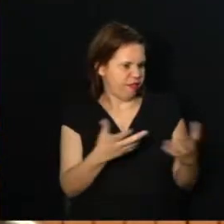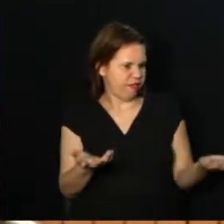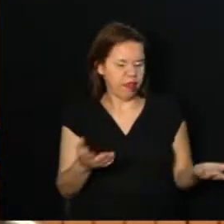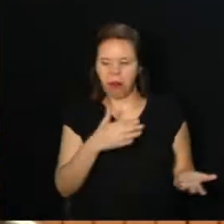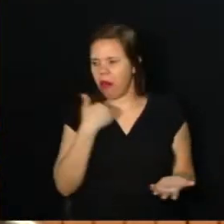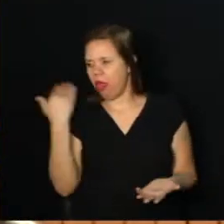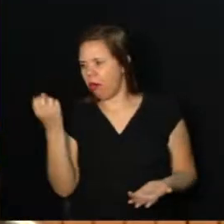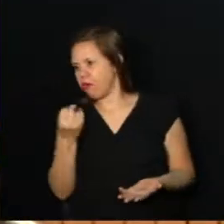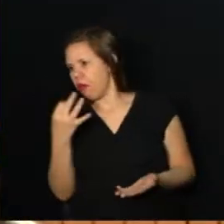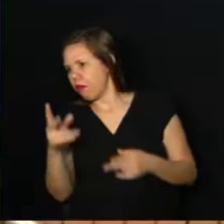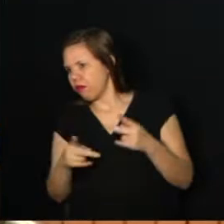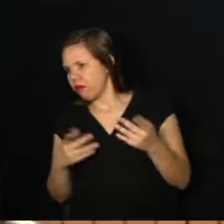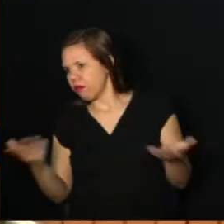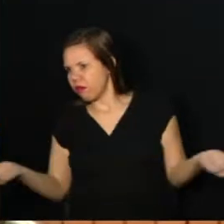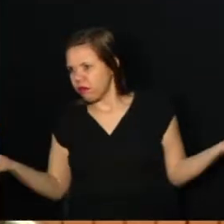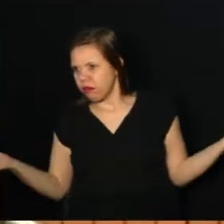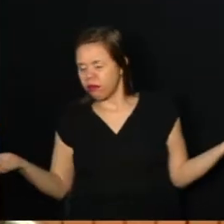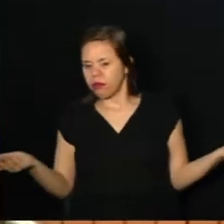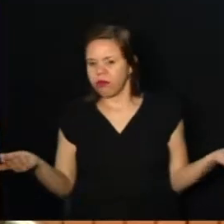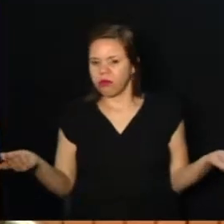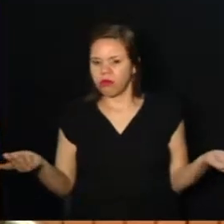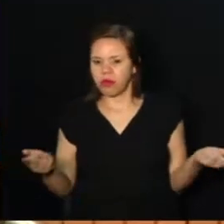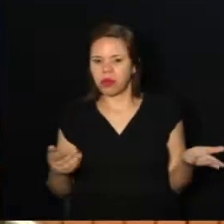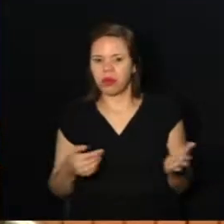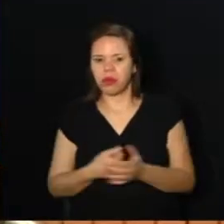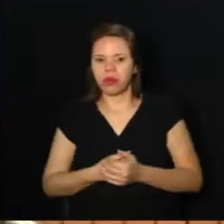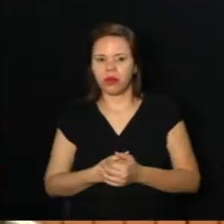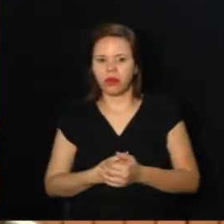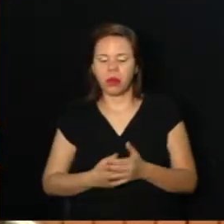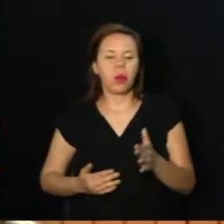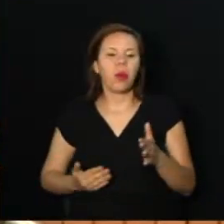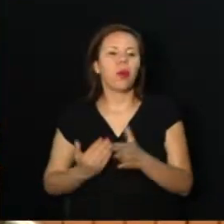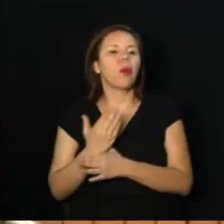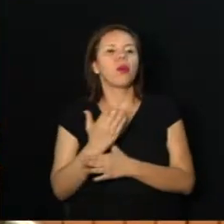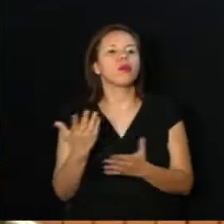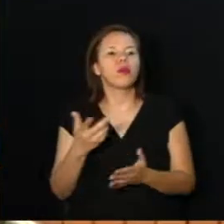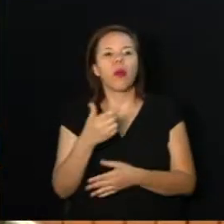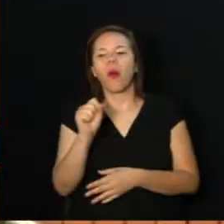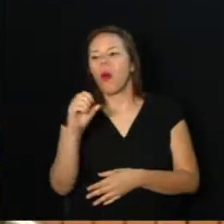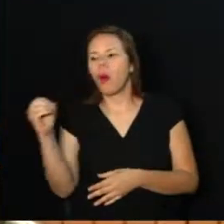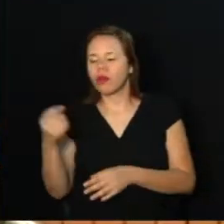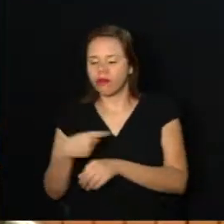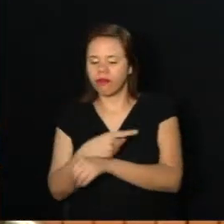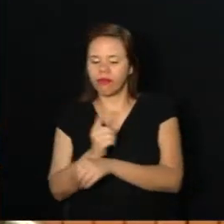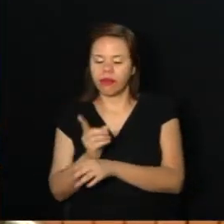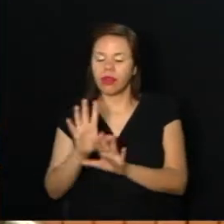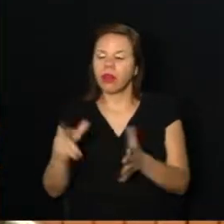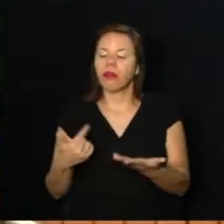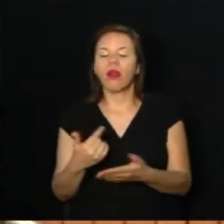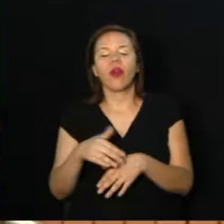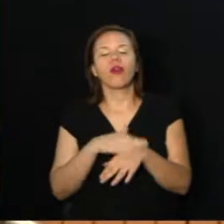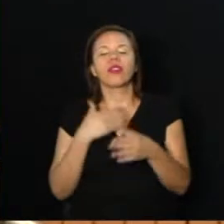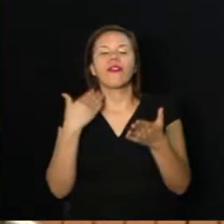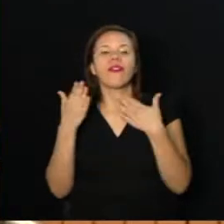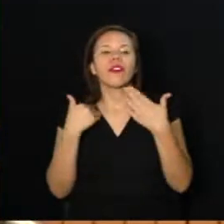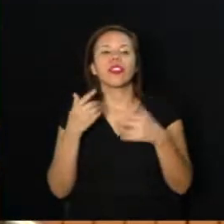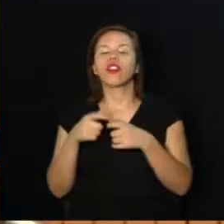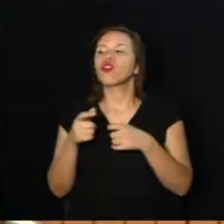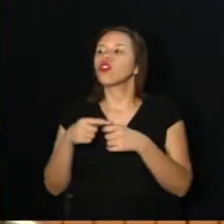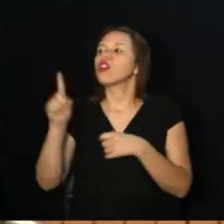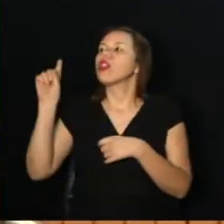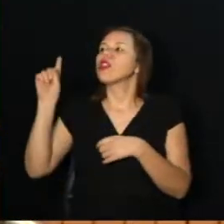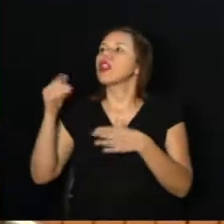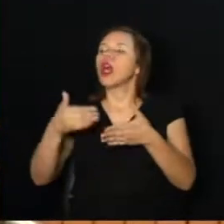morreu tantas pessoas, não ultrapasse os 80, então é difícil. Eu falava com um médico lá em Ribeirão Preto, viu, Marcelo? Ele falou assim,